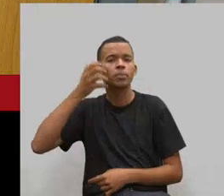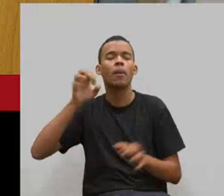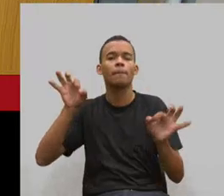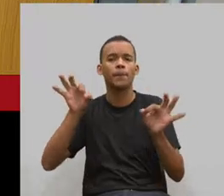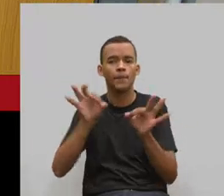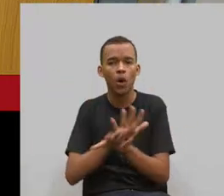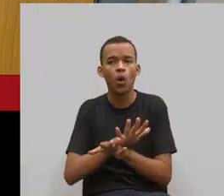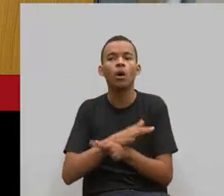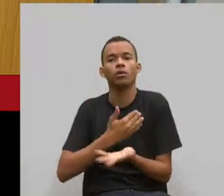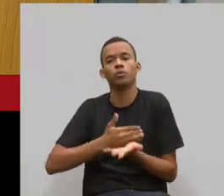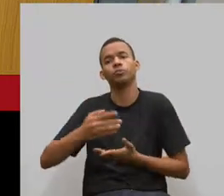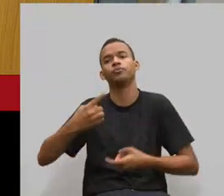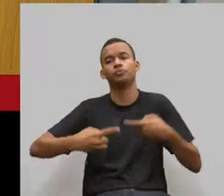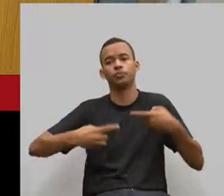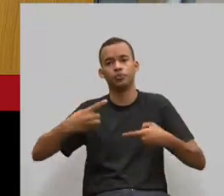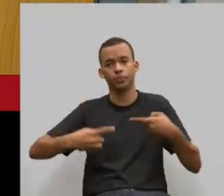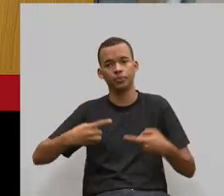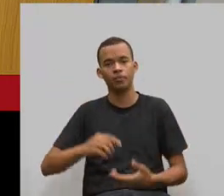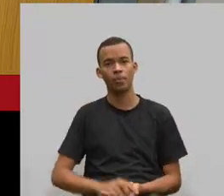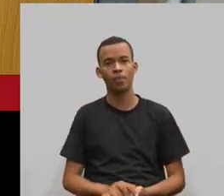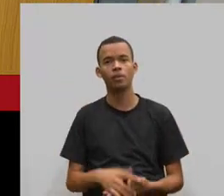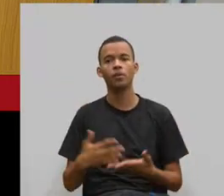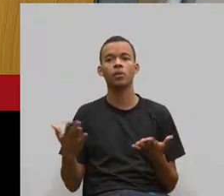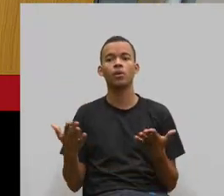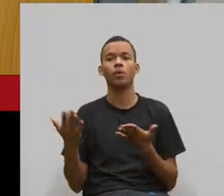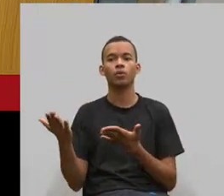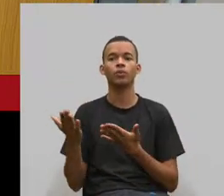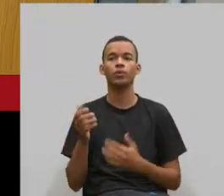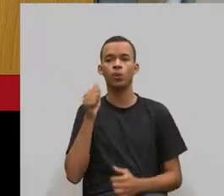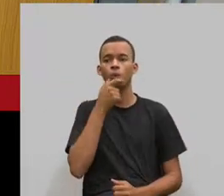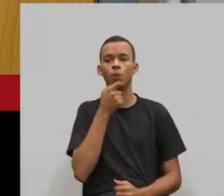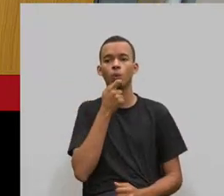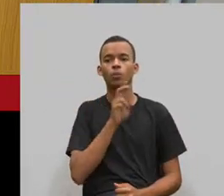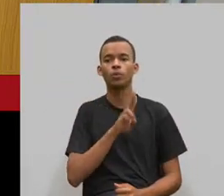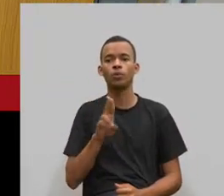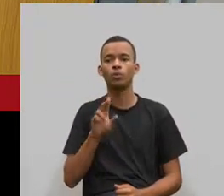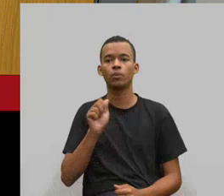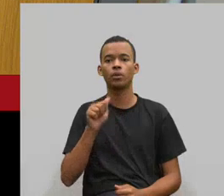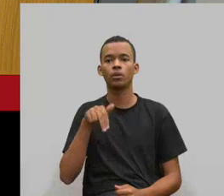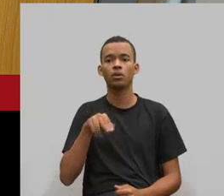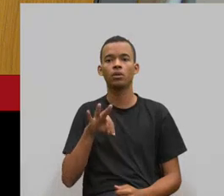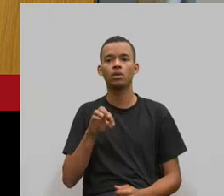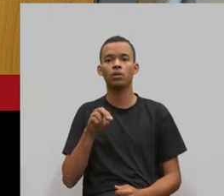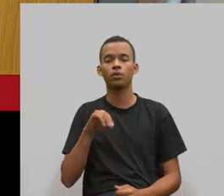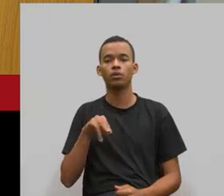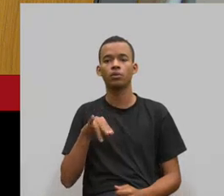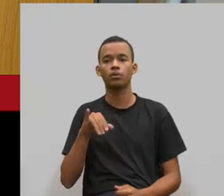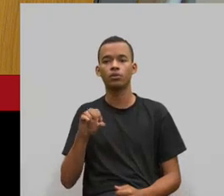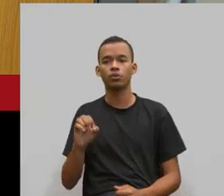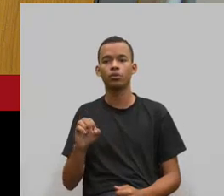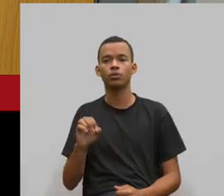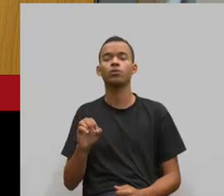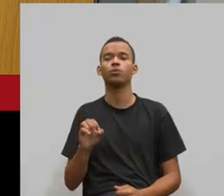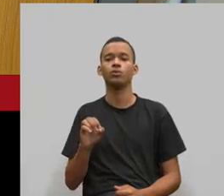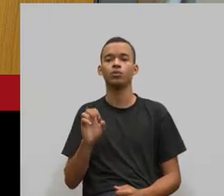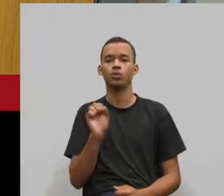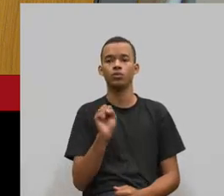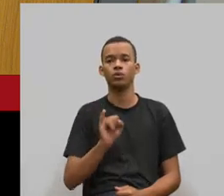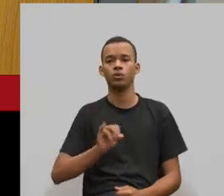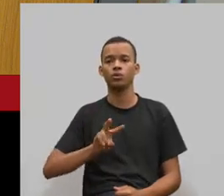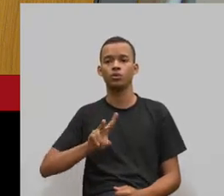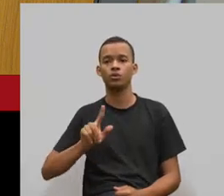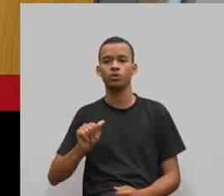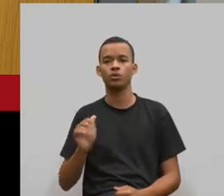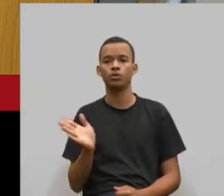a palavra primeiramente ao Antônio Eduardo Silva Miranda subsecretário de esportes